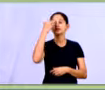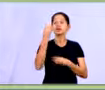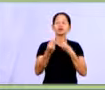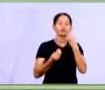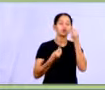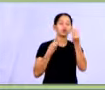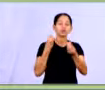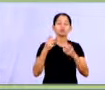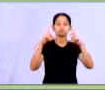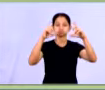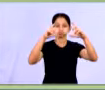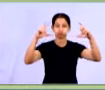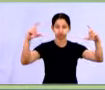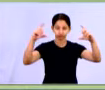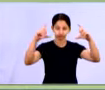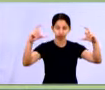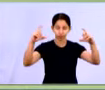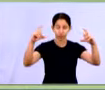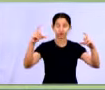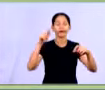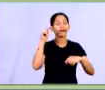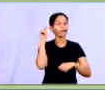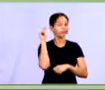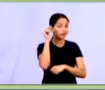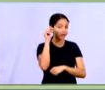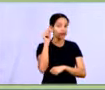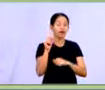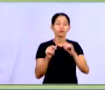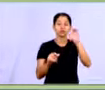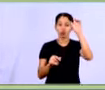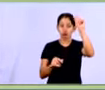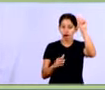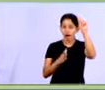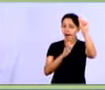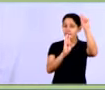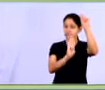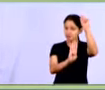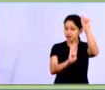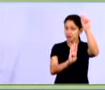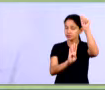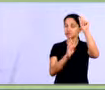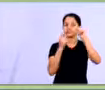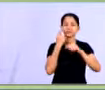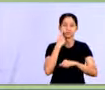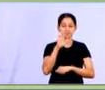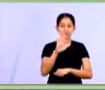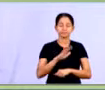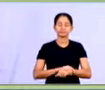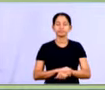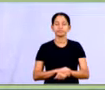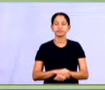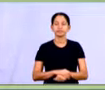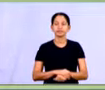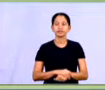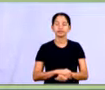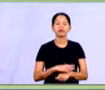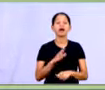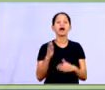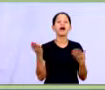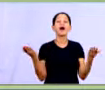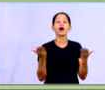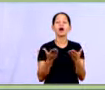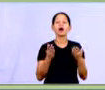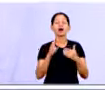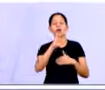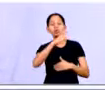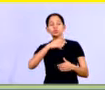através de uma fórmula agora, né? No projeto A, vamos analisar a questão do payback. O T significa o quê, professora,